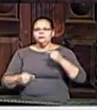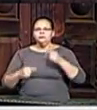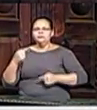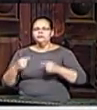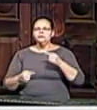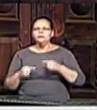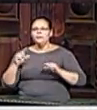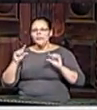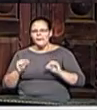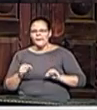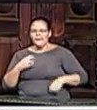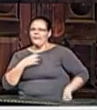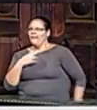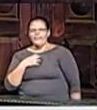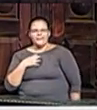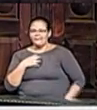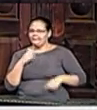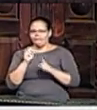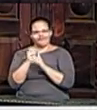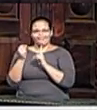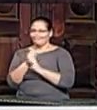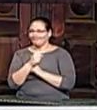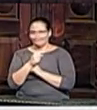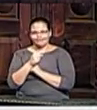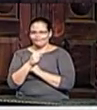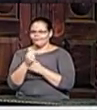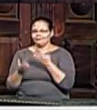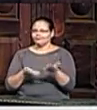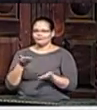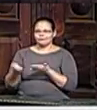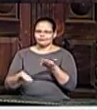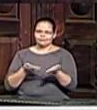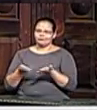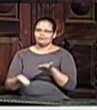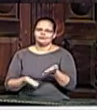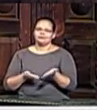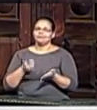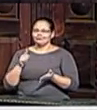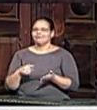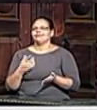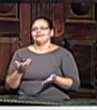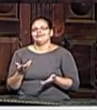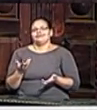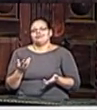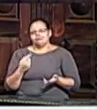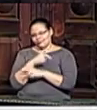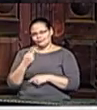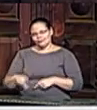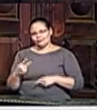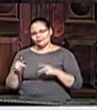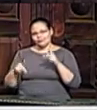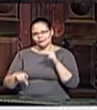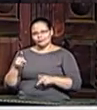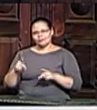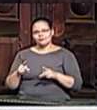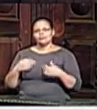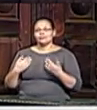discutirem e chegarem a uma conclusão sobre a cobrança da dívida ativa. O município topou a